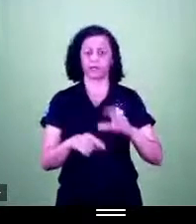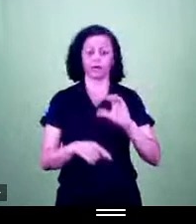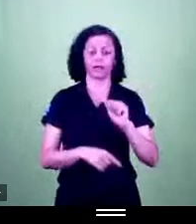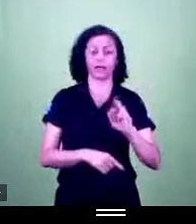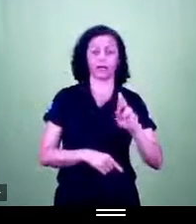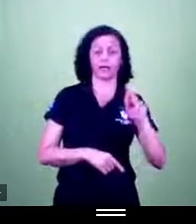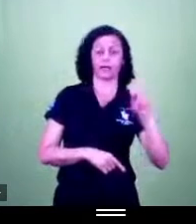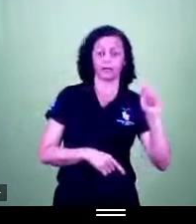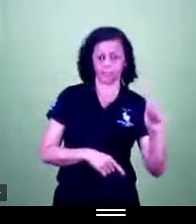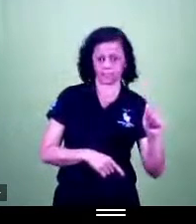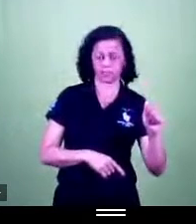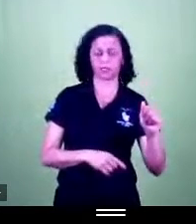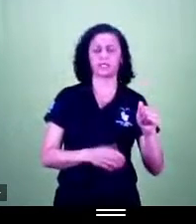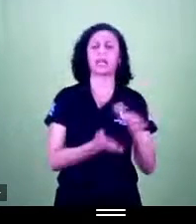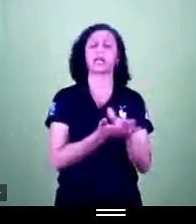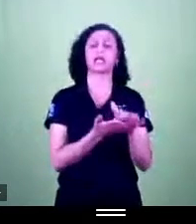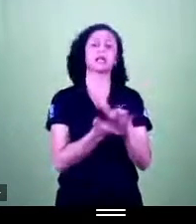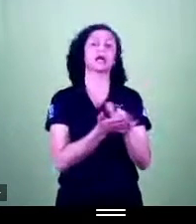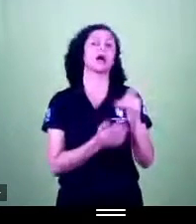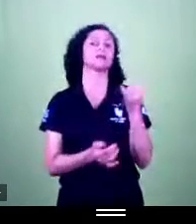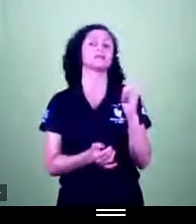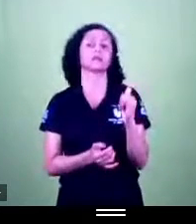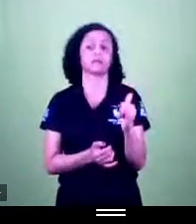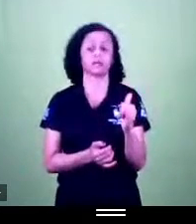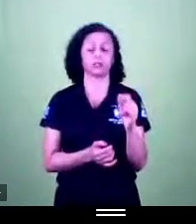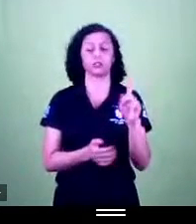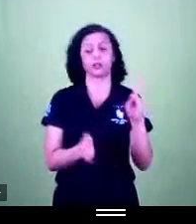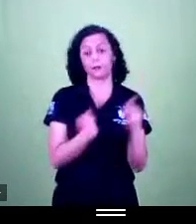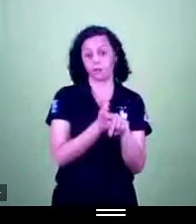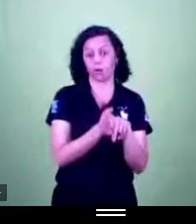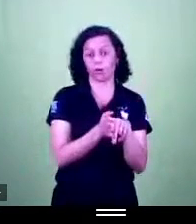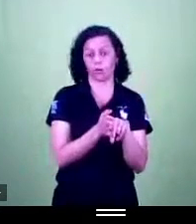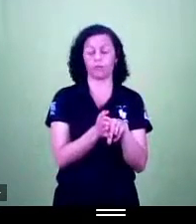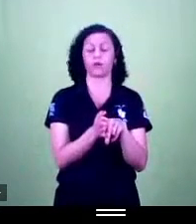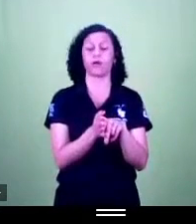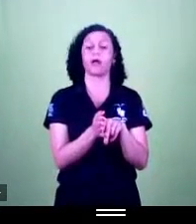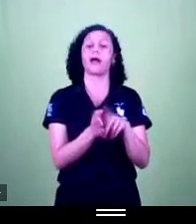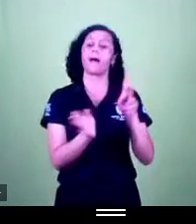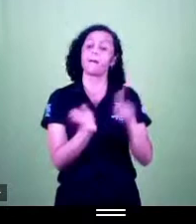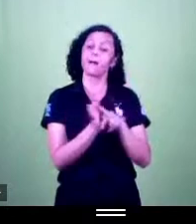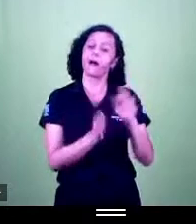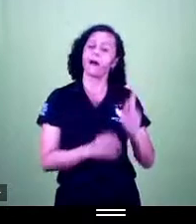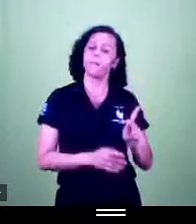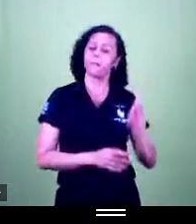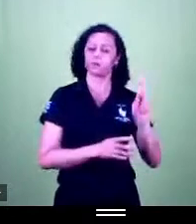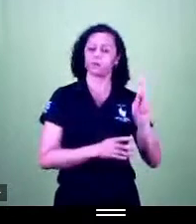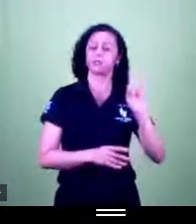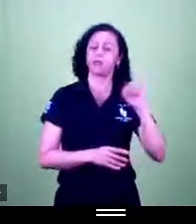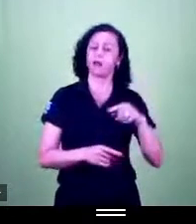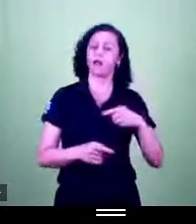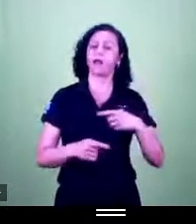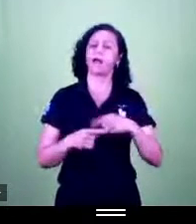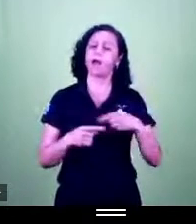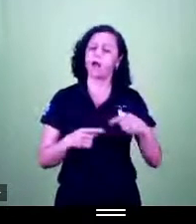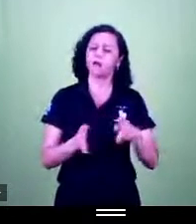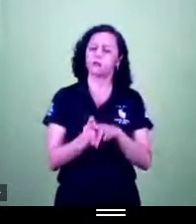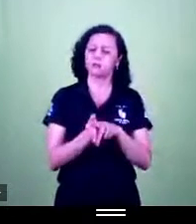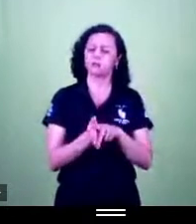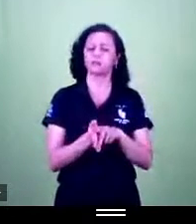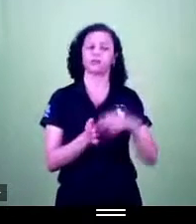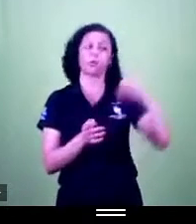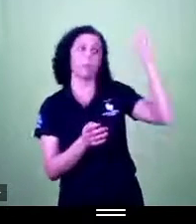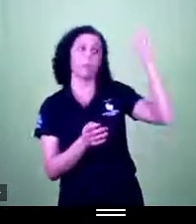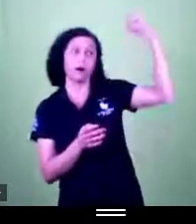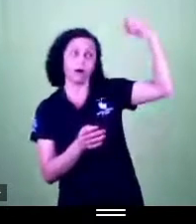quem consome essa energia, aonde nós dissipamos a potência, enfim, né, é a resistência de uma lâmpada, por exemplo, né, de um